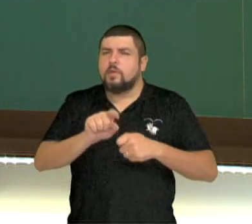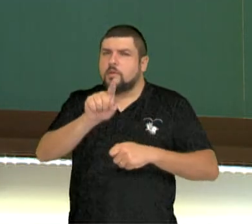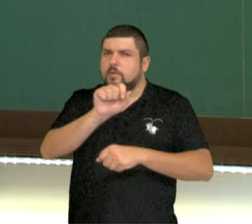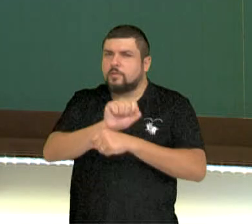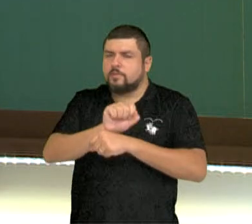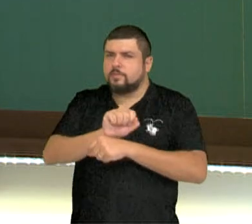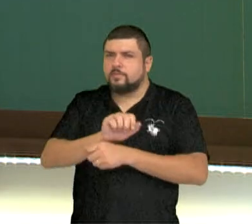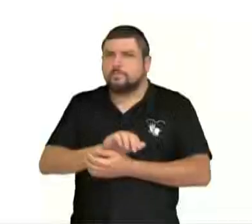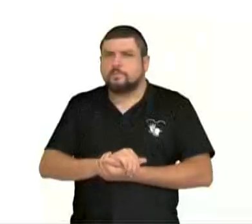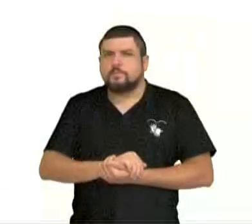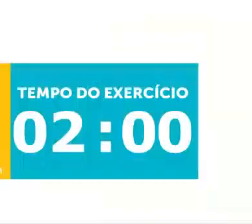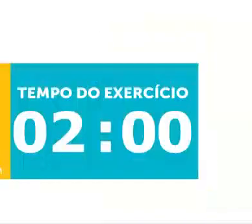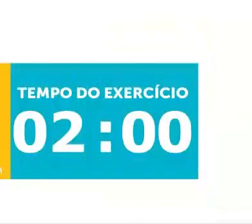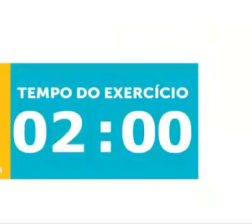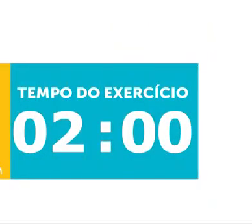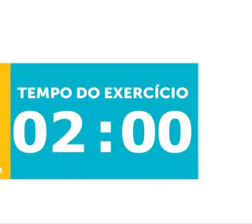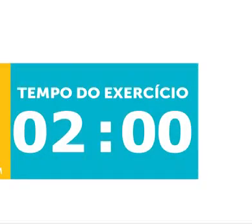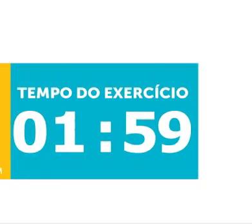te aguardo daqui.